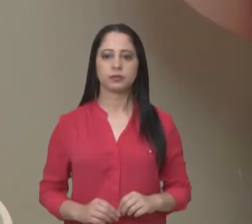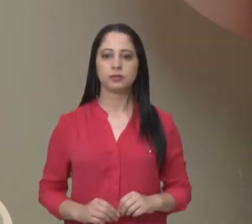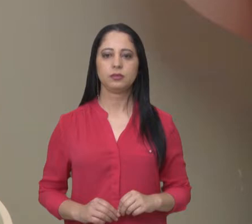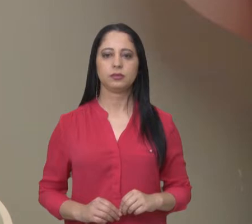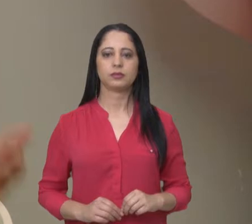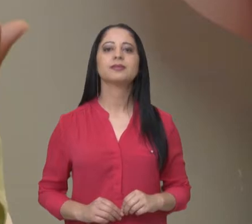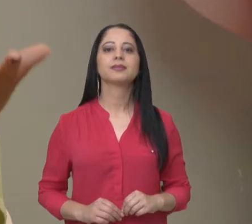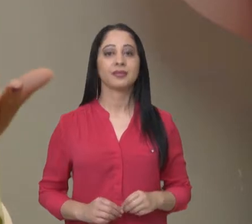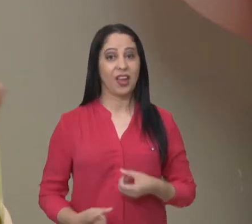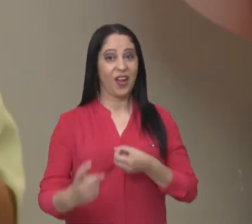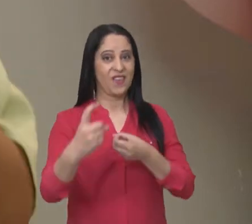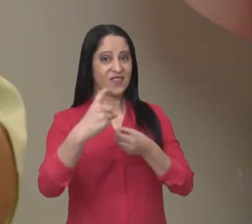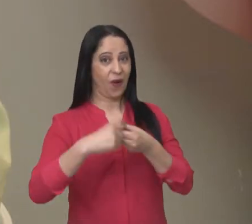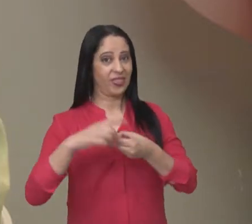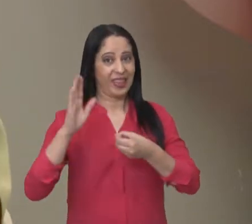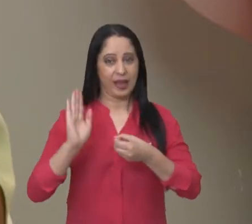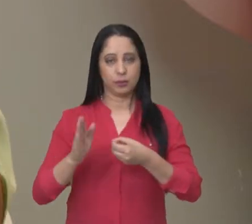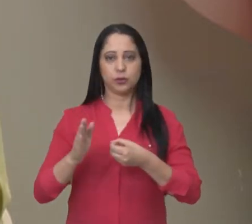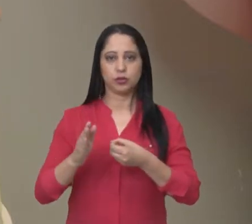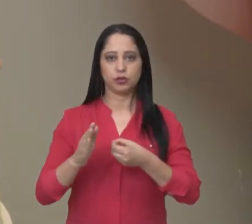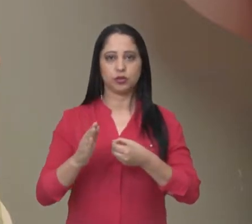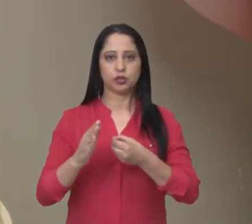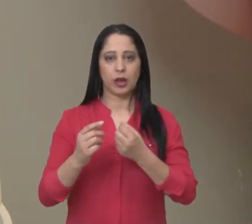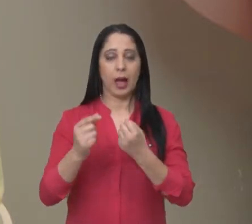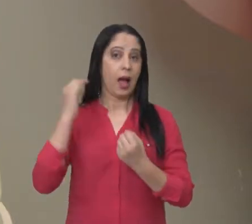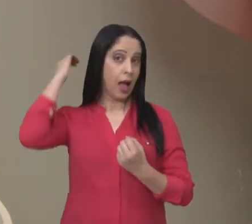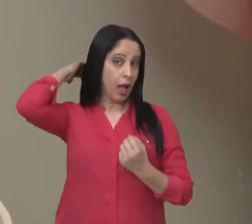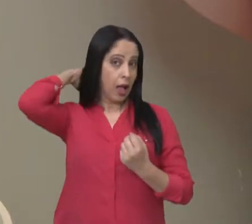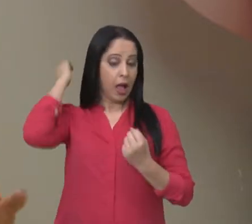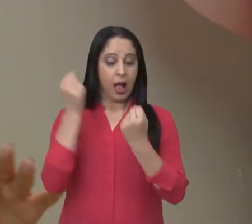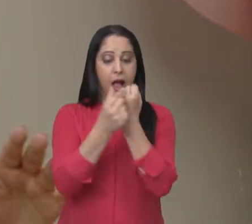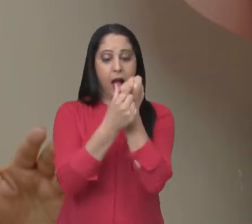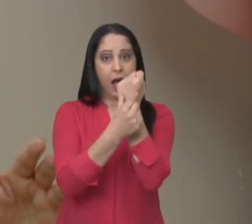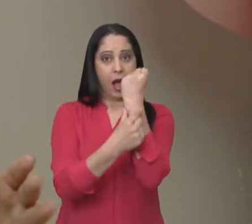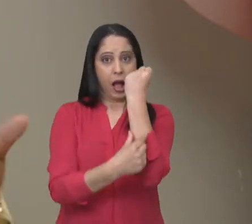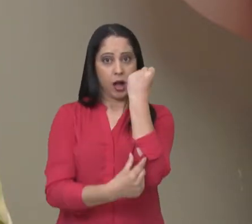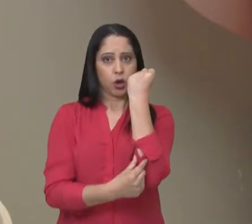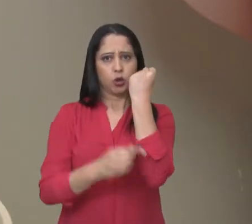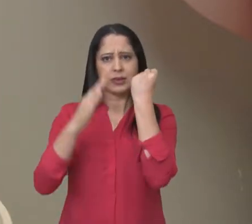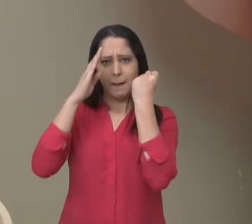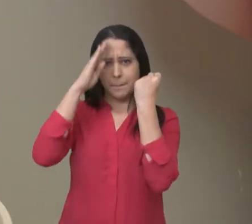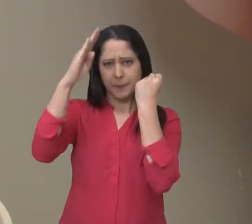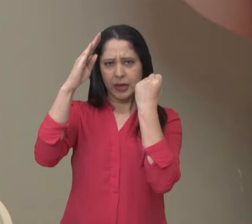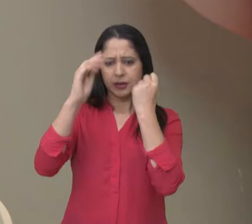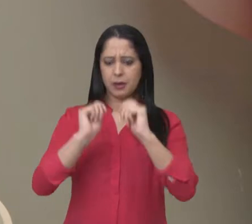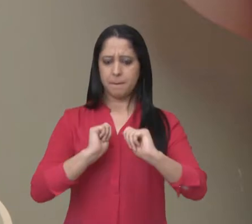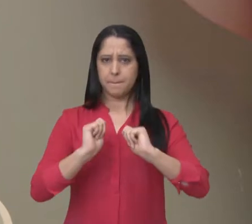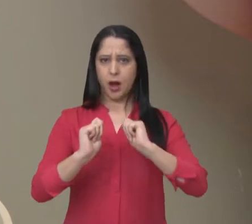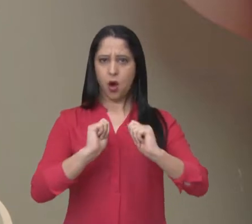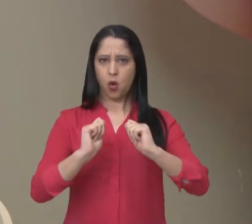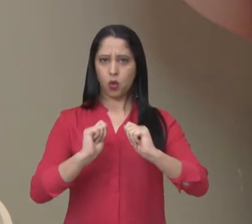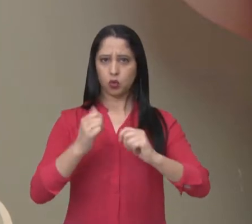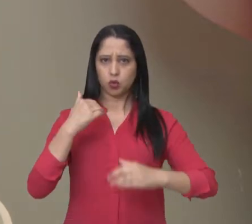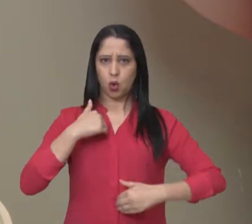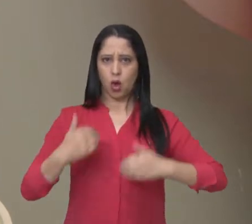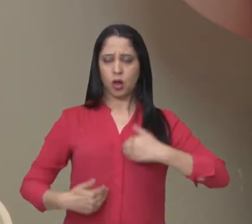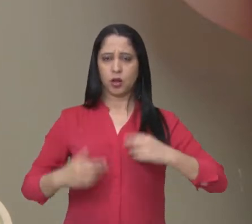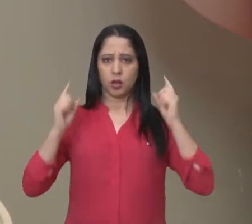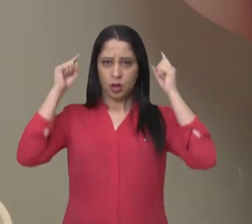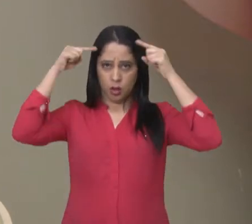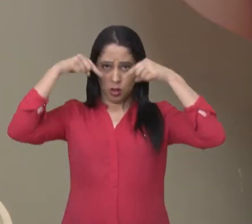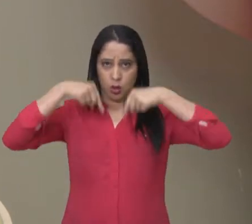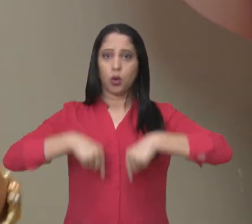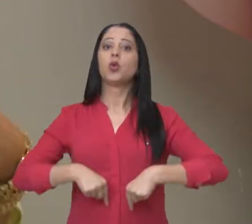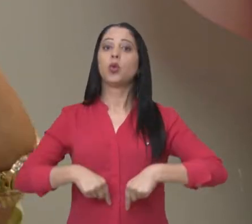Estamos de volta. A coluna faz a ligação entre a cabeça e os 4 membros do nosso corpo, além de abrigar e proteger